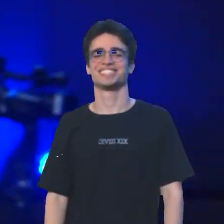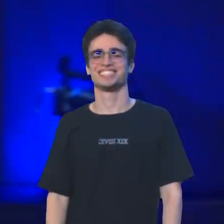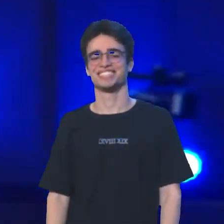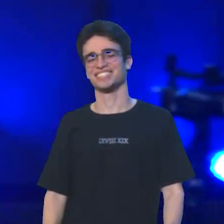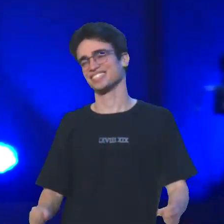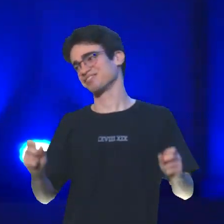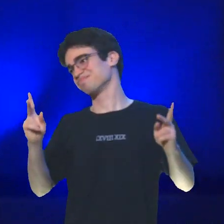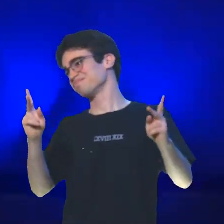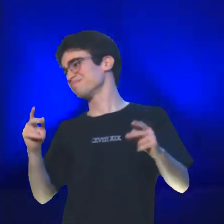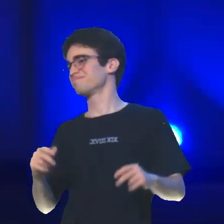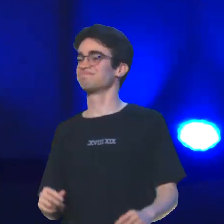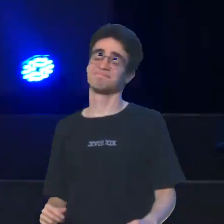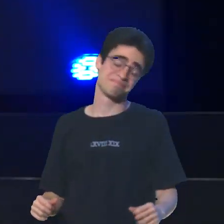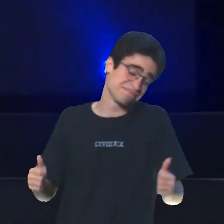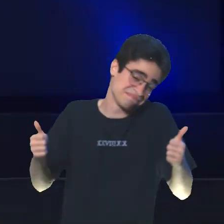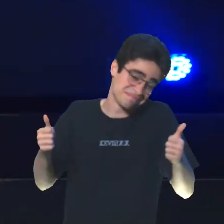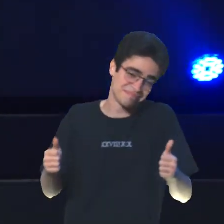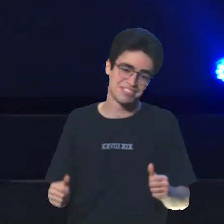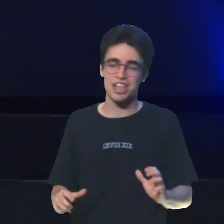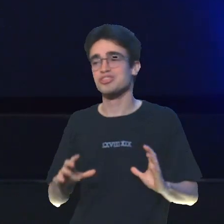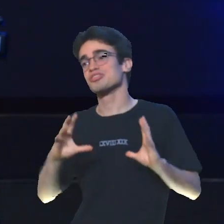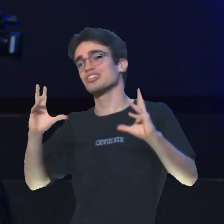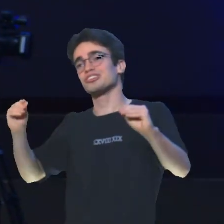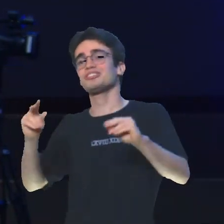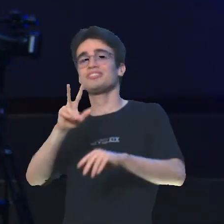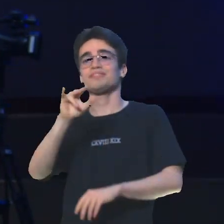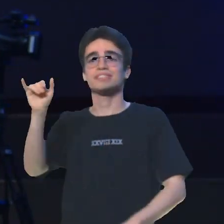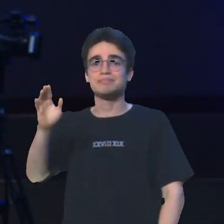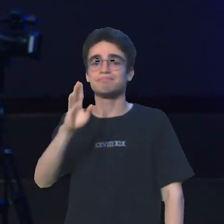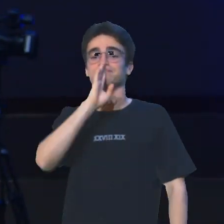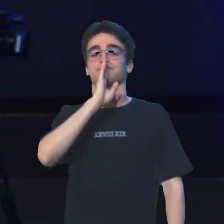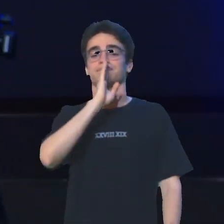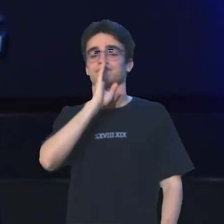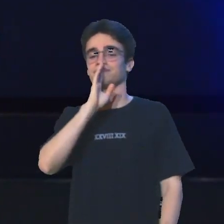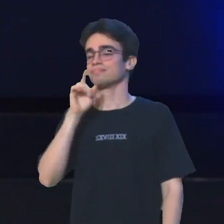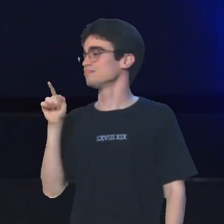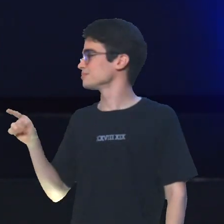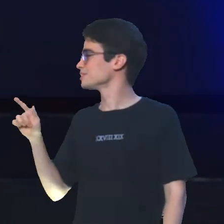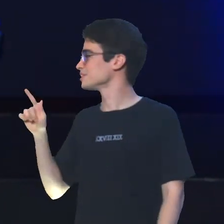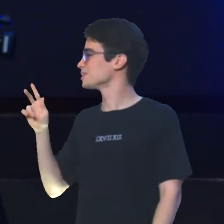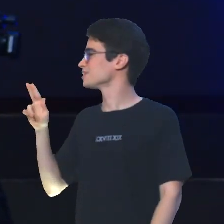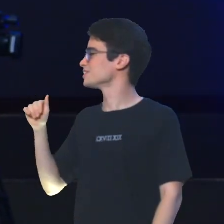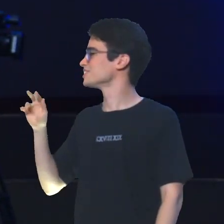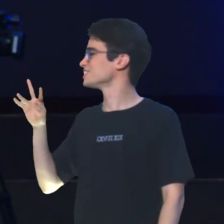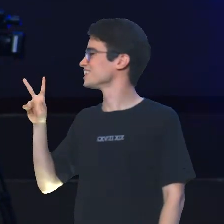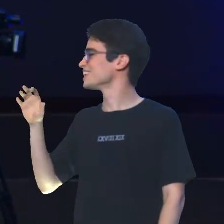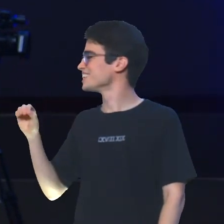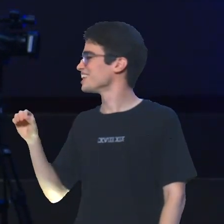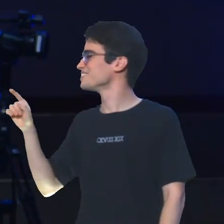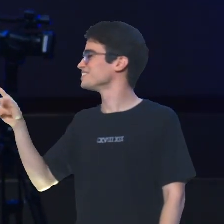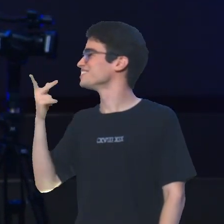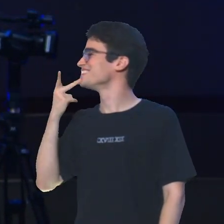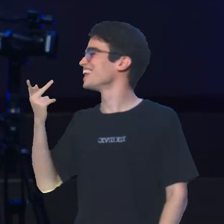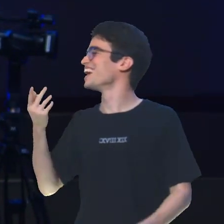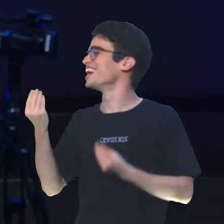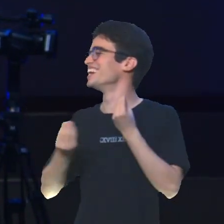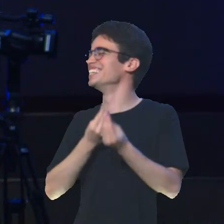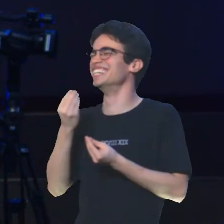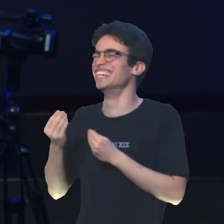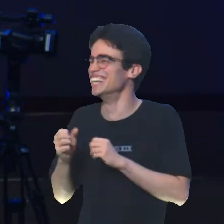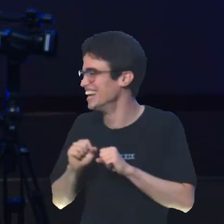Também não consigo ouvir, mas agora todo mundo vai se calar porque o Gustavo vai falar como fica Heróis da Fé em